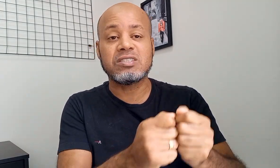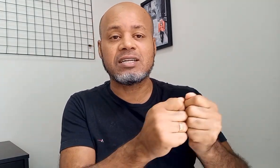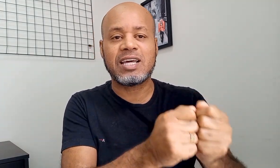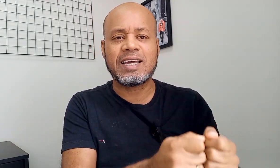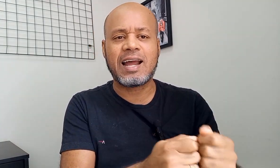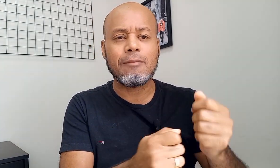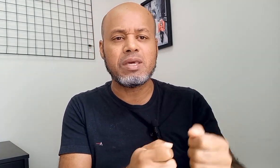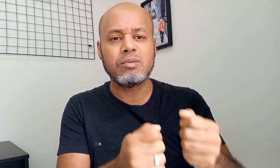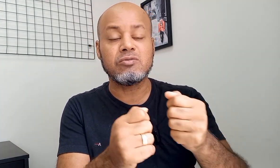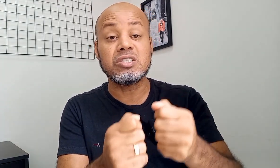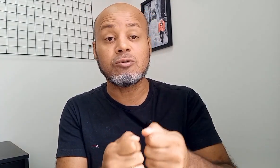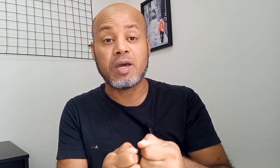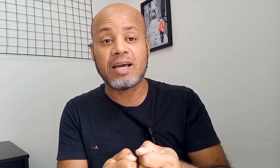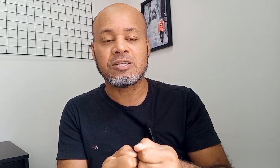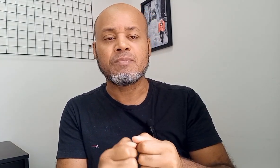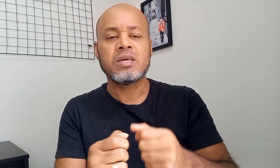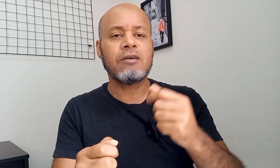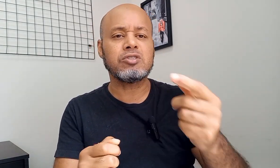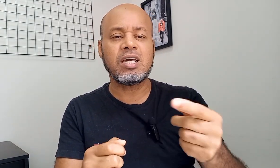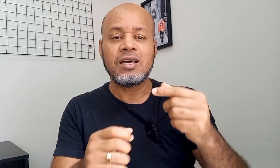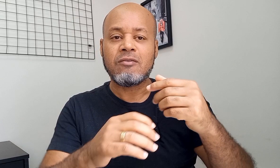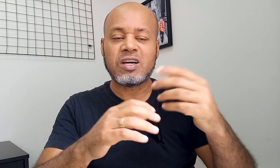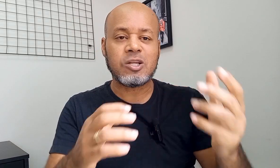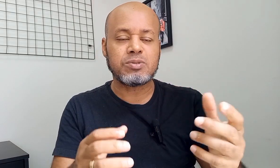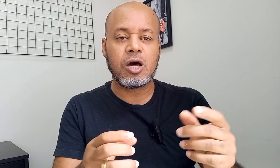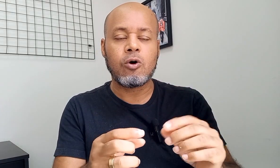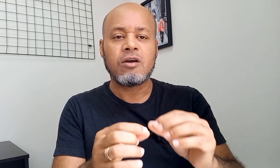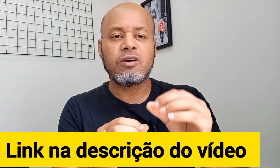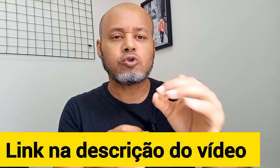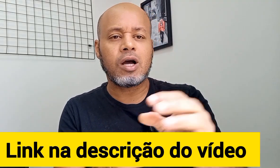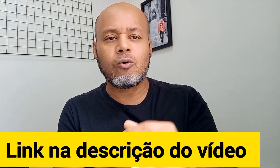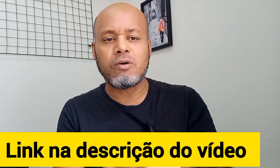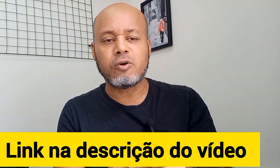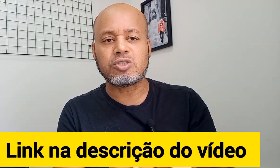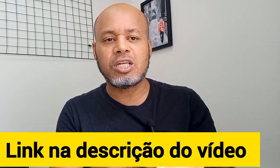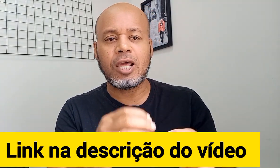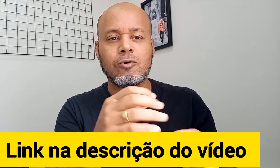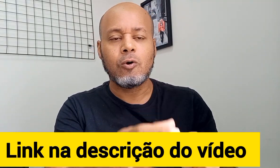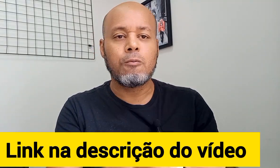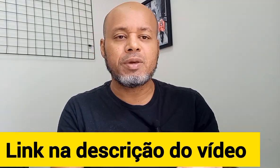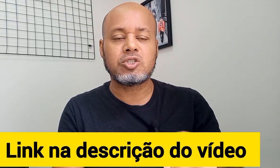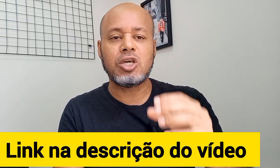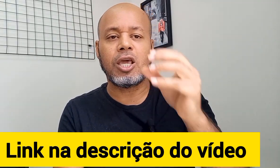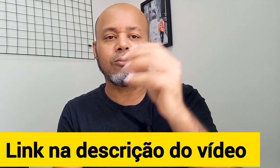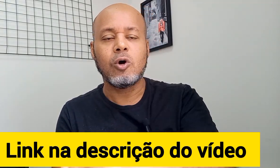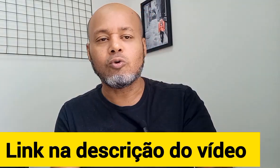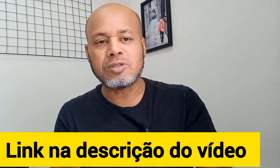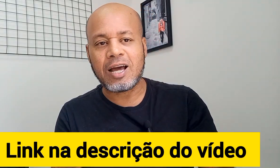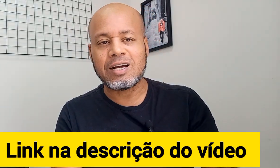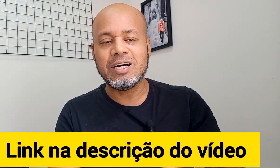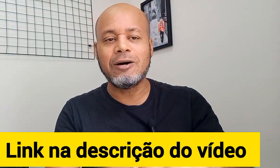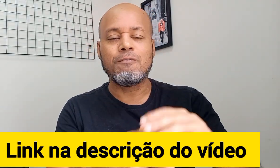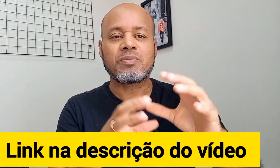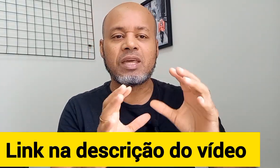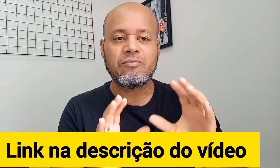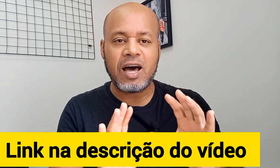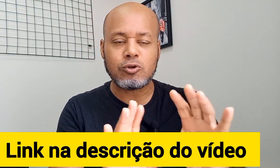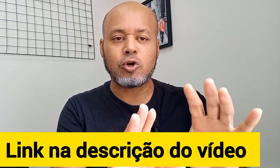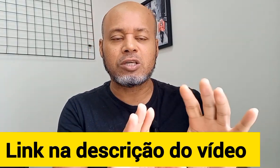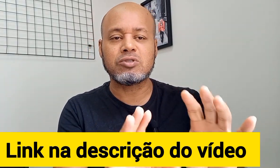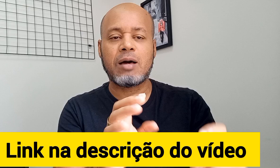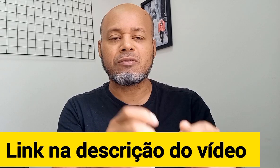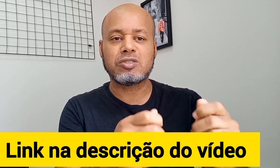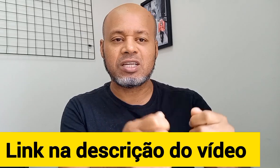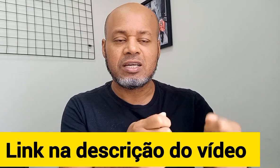Tem que fazer essa recarga mínima de R$ 25,00. E aí você faz a opção, vai jogar o aviãozinho, o peixinho, o dragão, tem